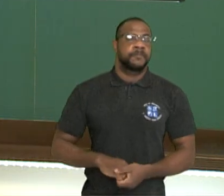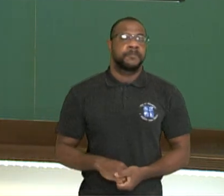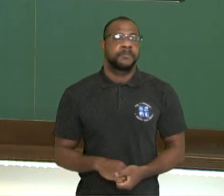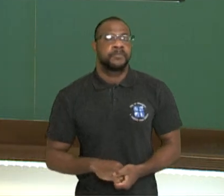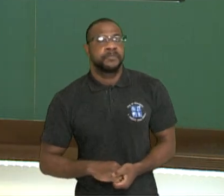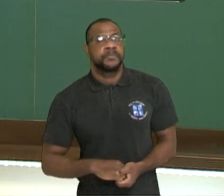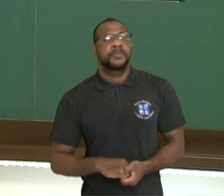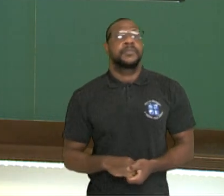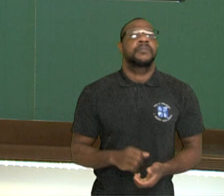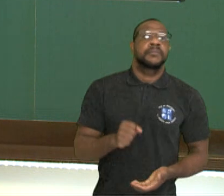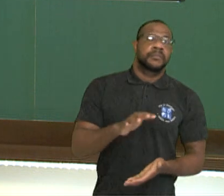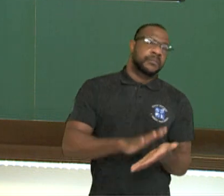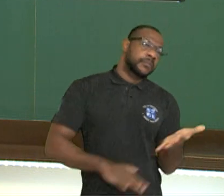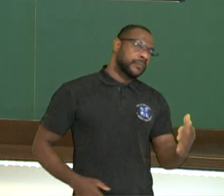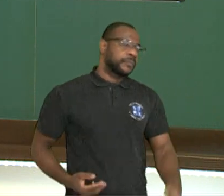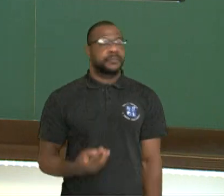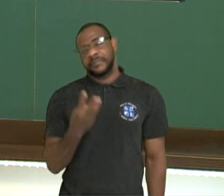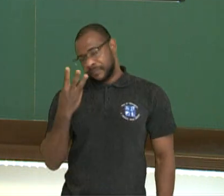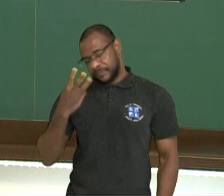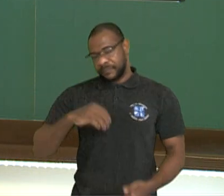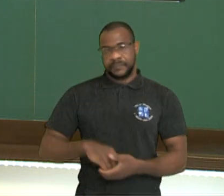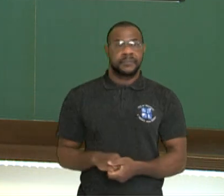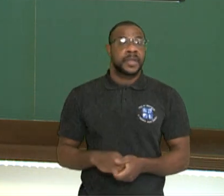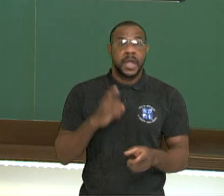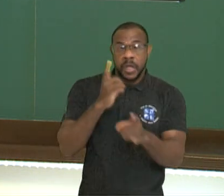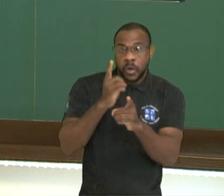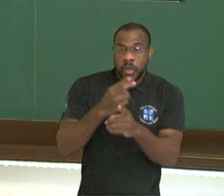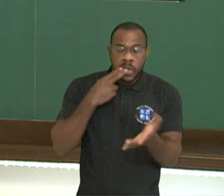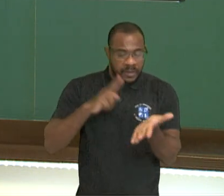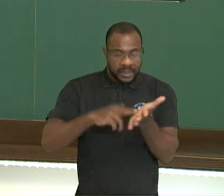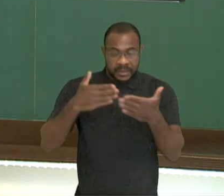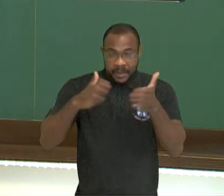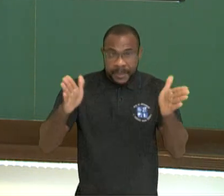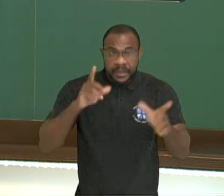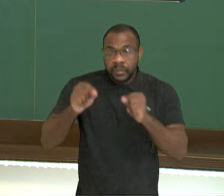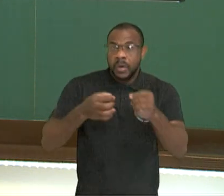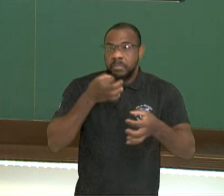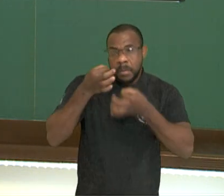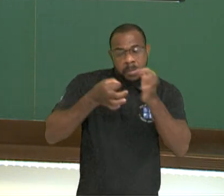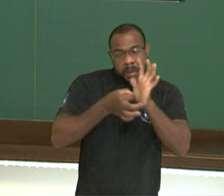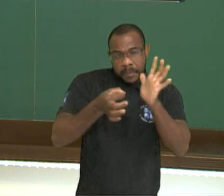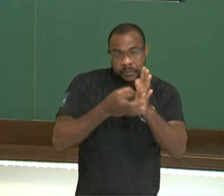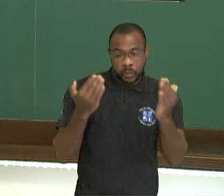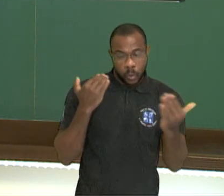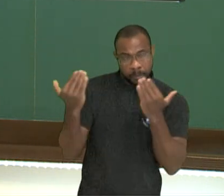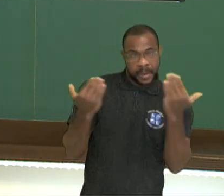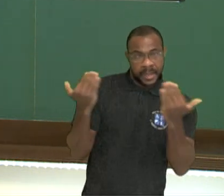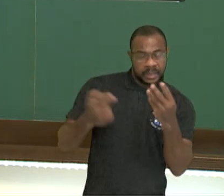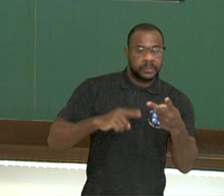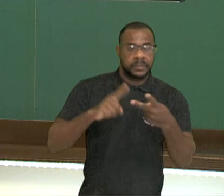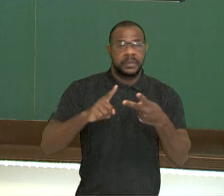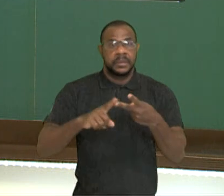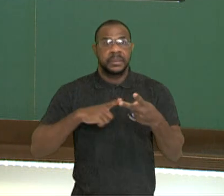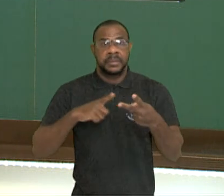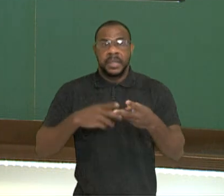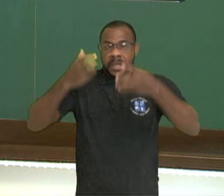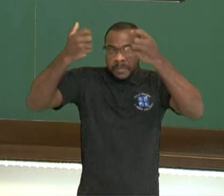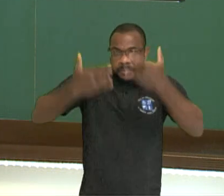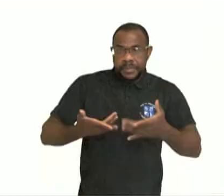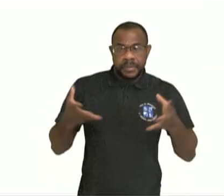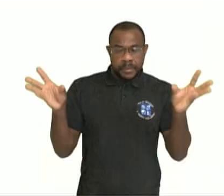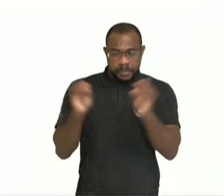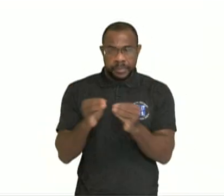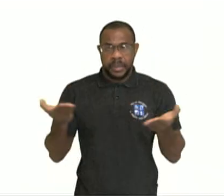E sobre argumentação, encontre na carta aberta um argumento de comparação e um de